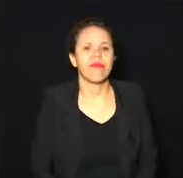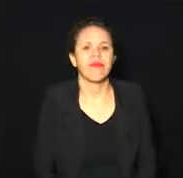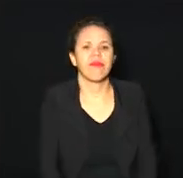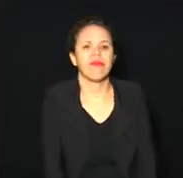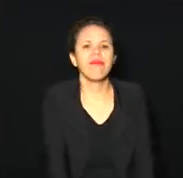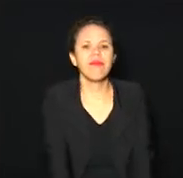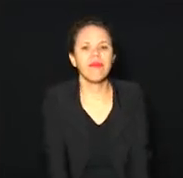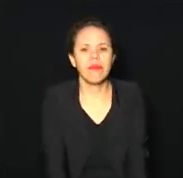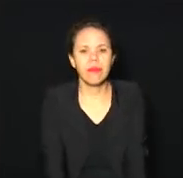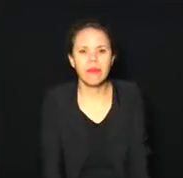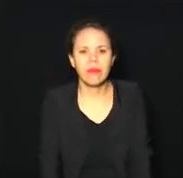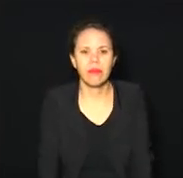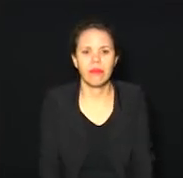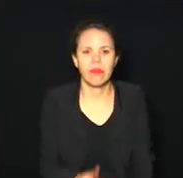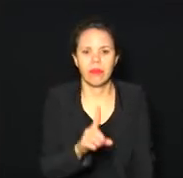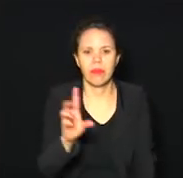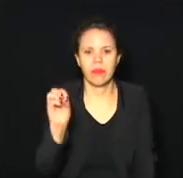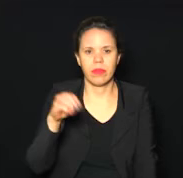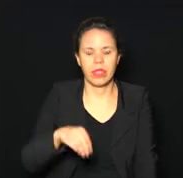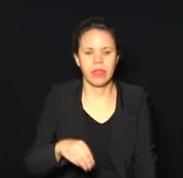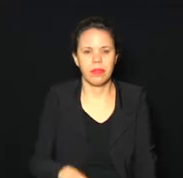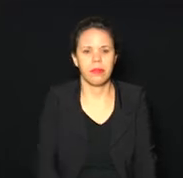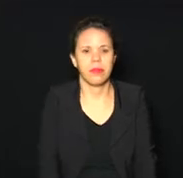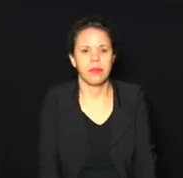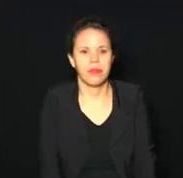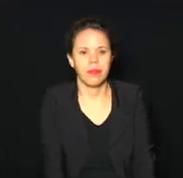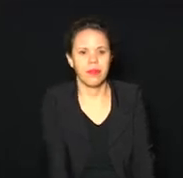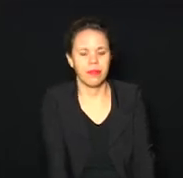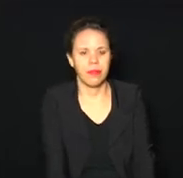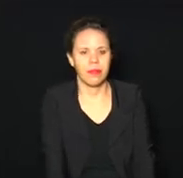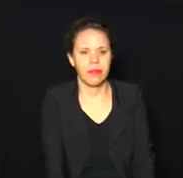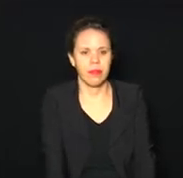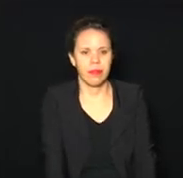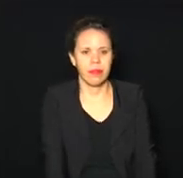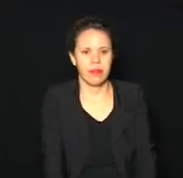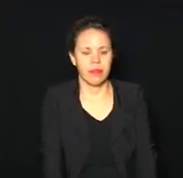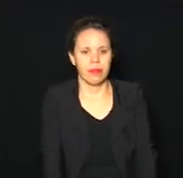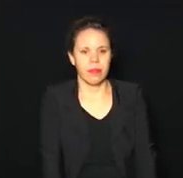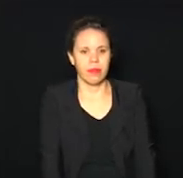Oi? 10 minutos. Ok. Mas